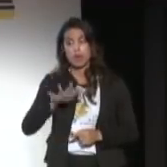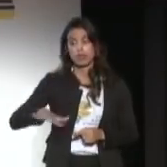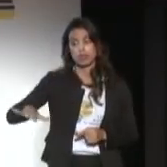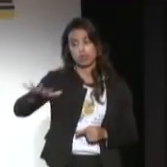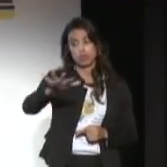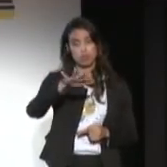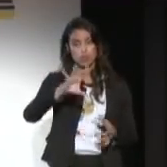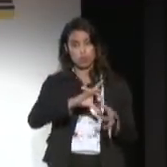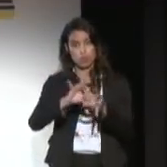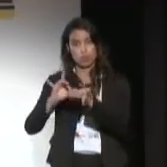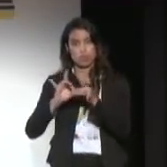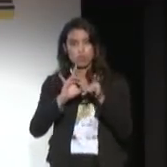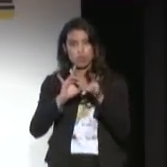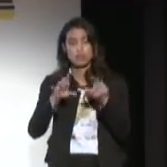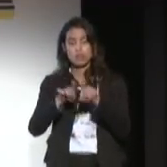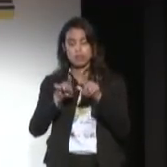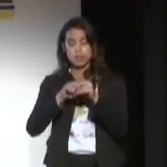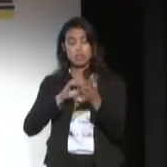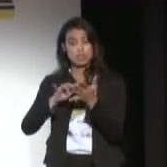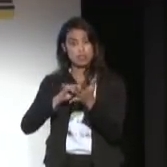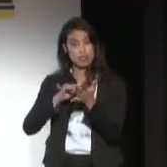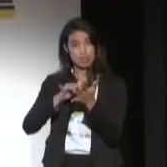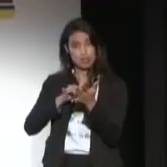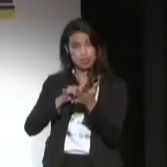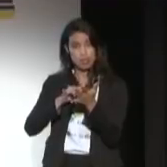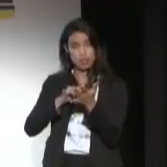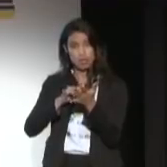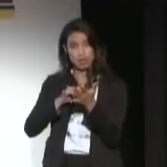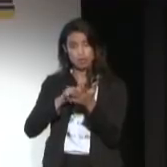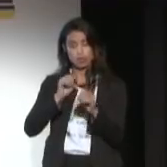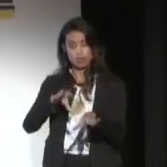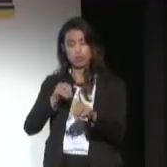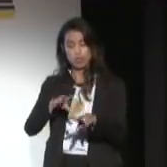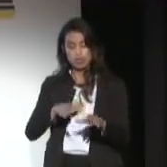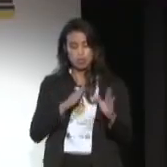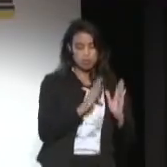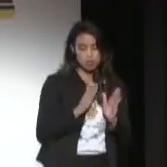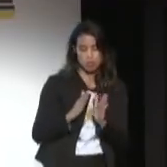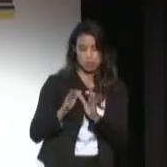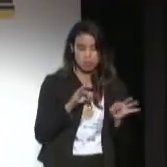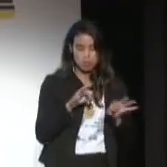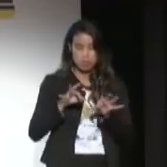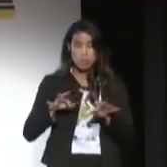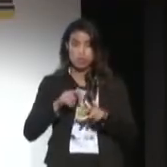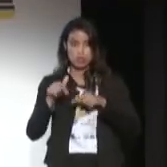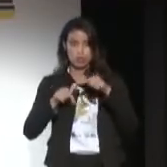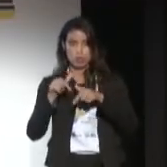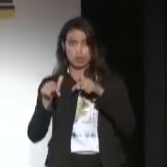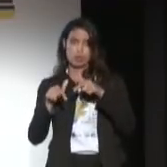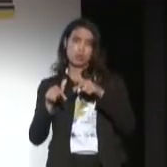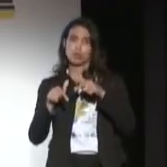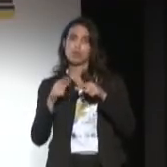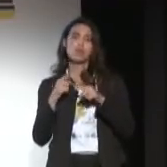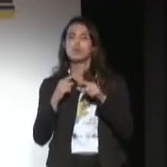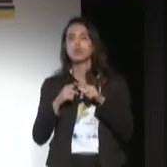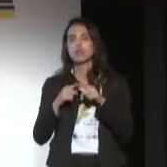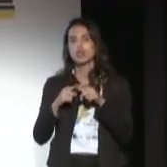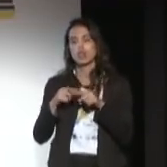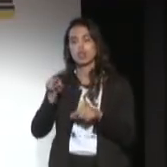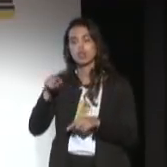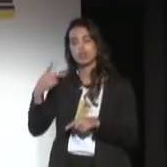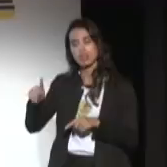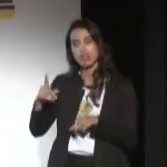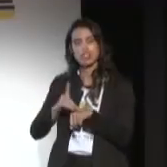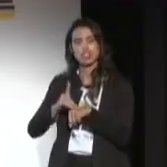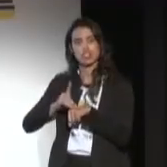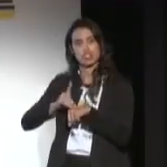para que os secretários de educação possam planejar o trabalho. A gente não pode falar das oportunidades que um diretor tem, as